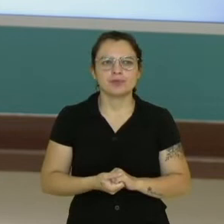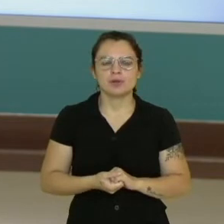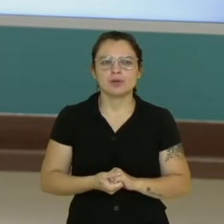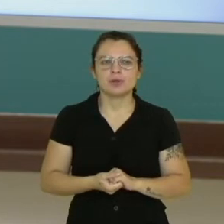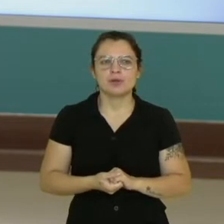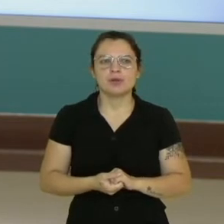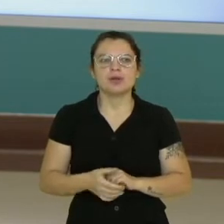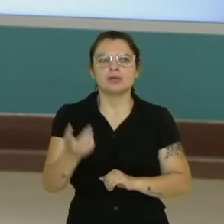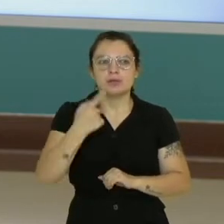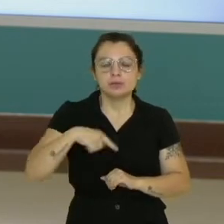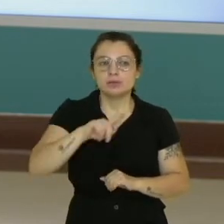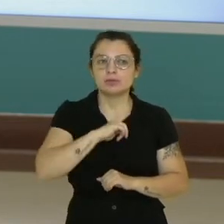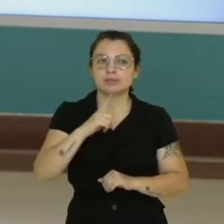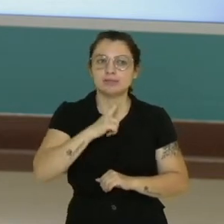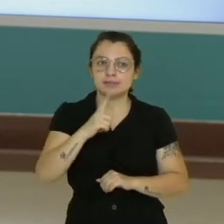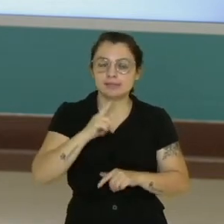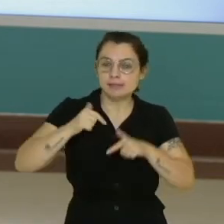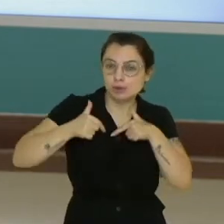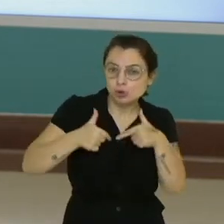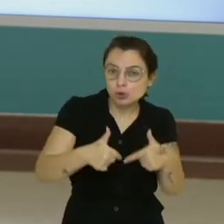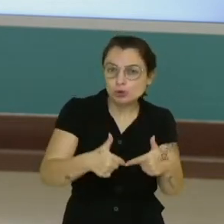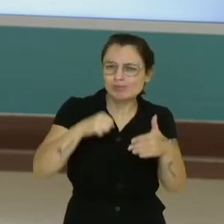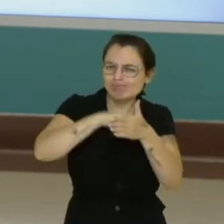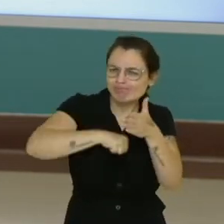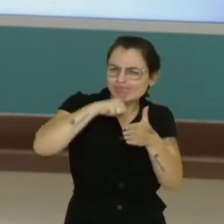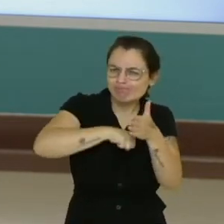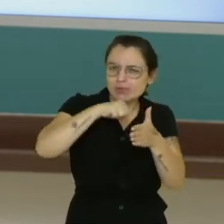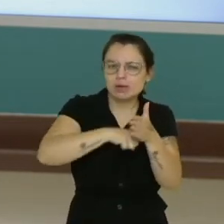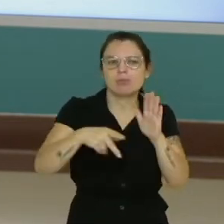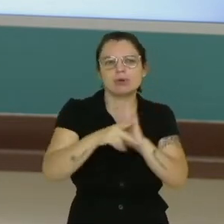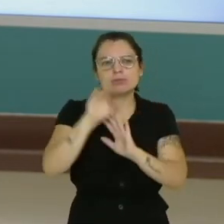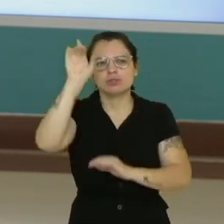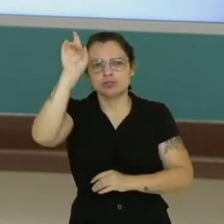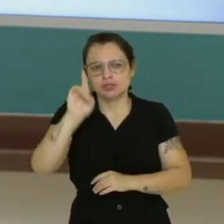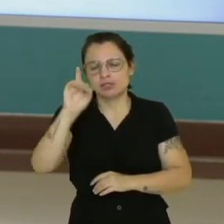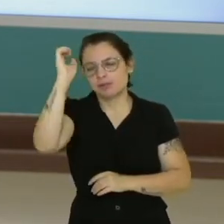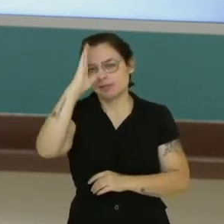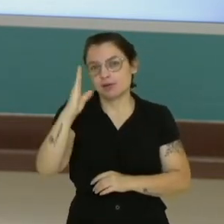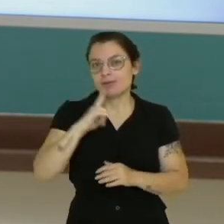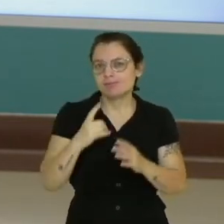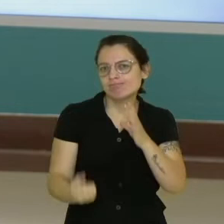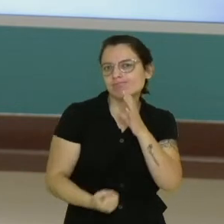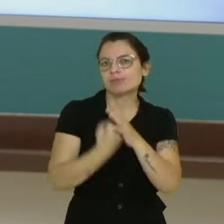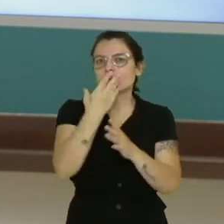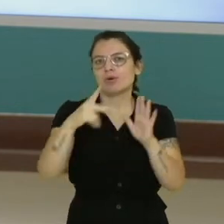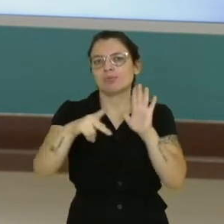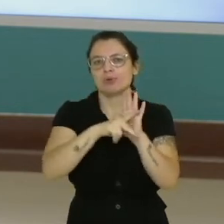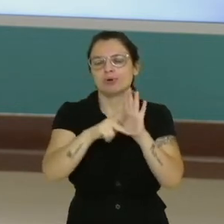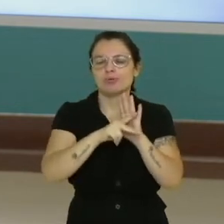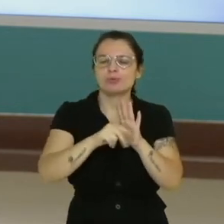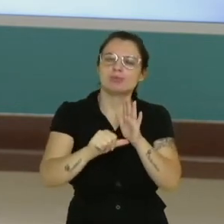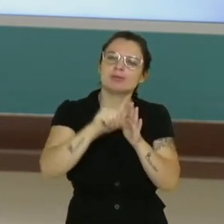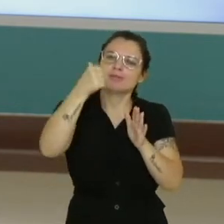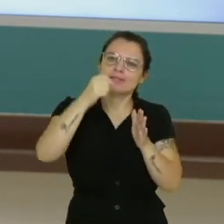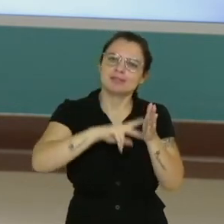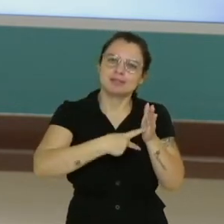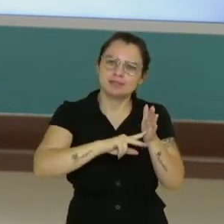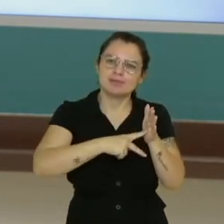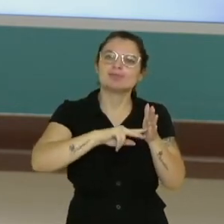direitos trabalhistas aqui no Brasil também. E vai ser formados os primeiros sindicatos, que, obviamente, eram